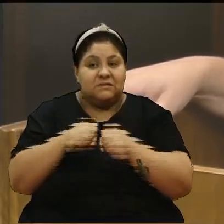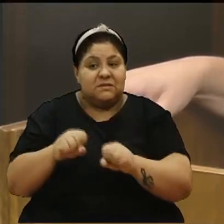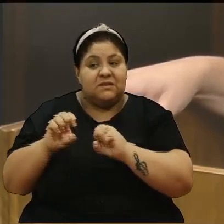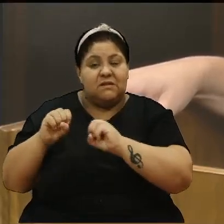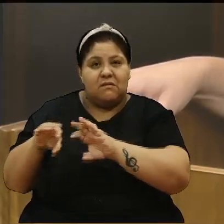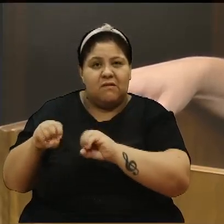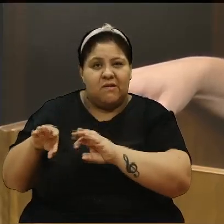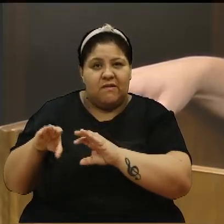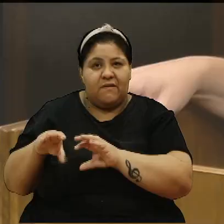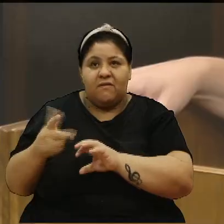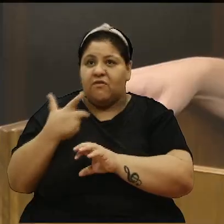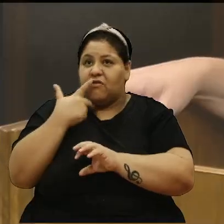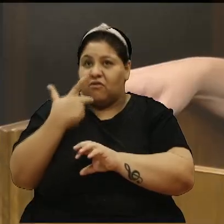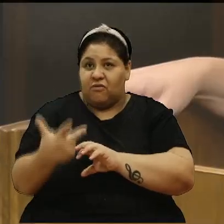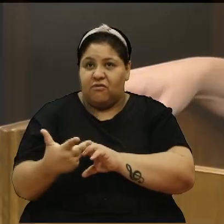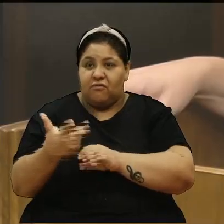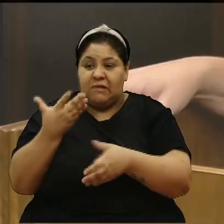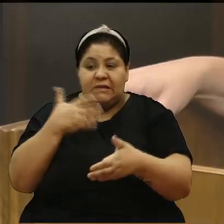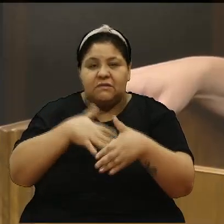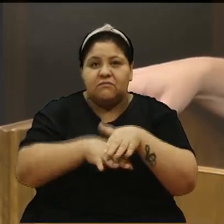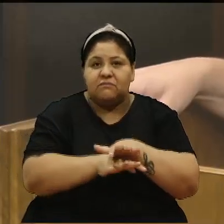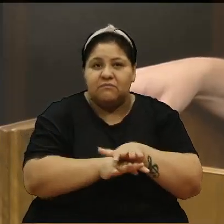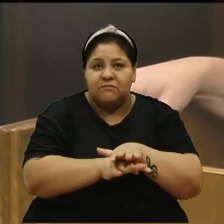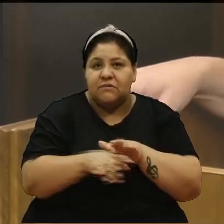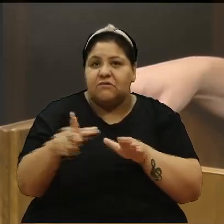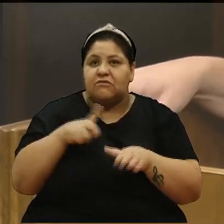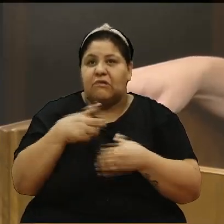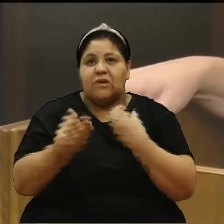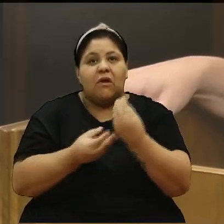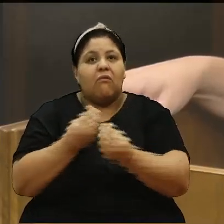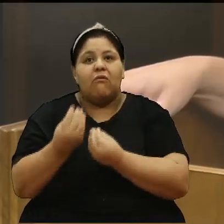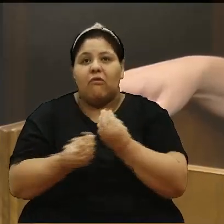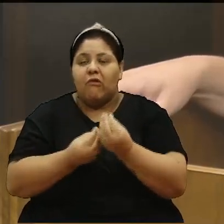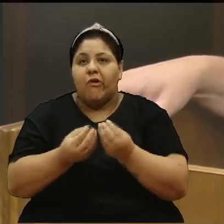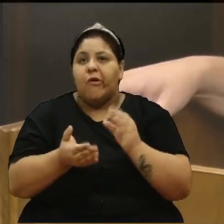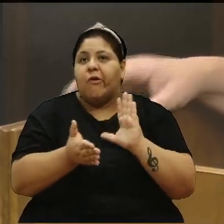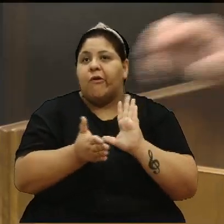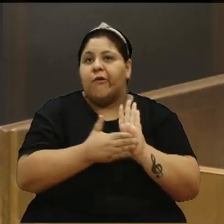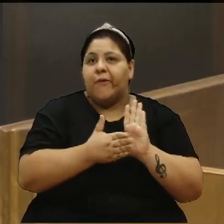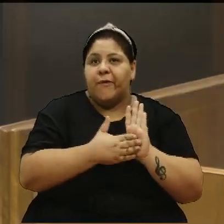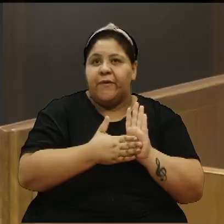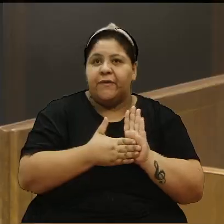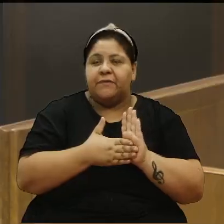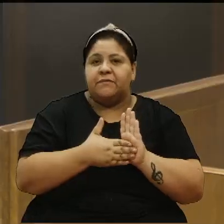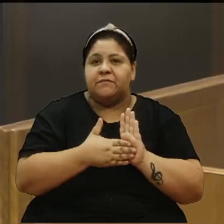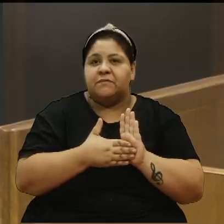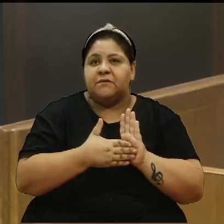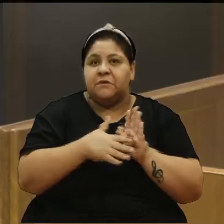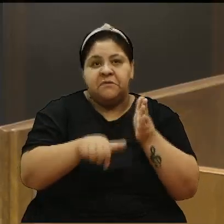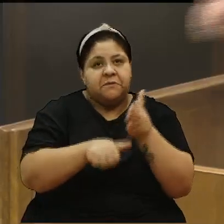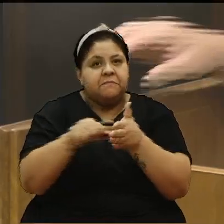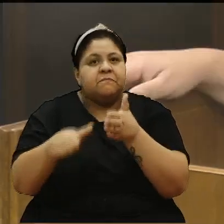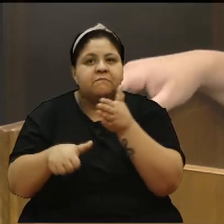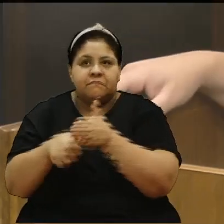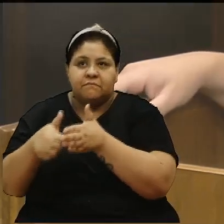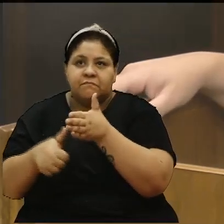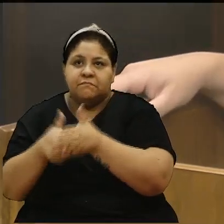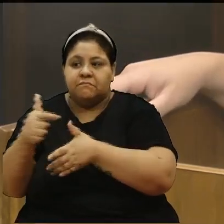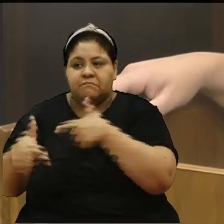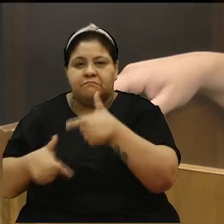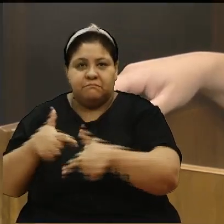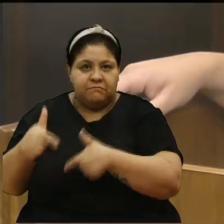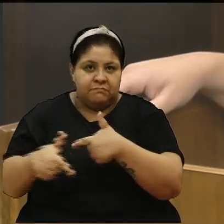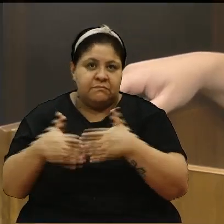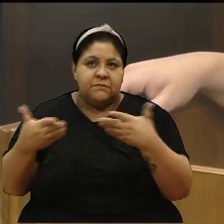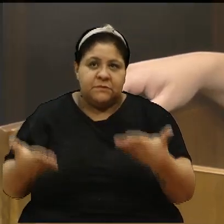Educação, quando se fala na questão da inclusão, não tem como a gente propor aqui melhorias desse serviço. Então, a